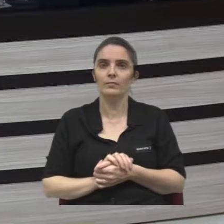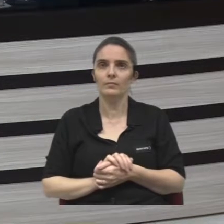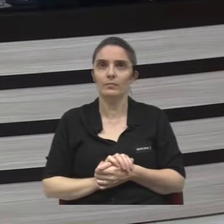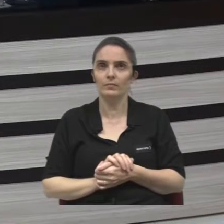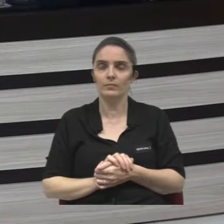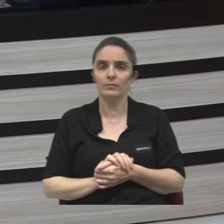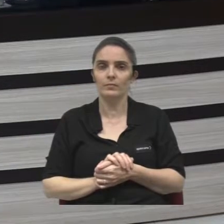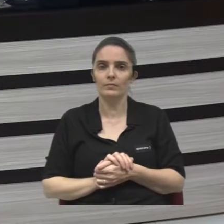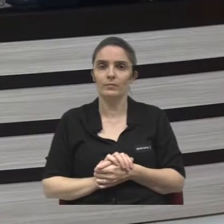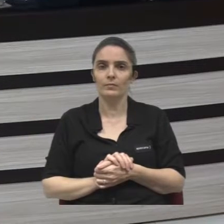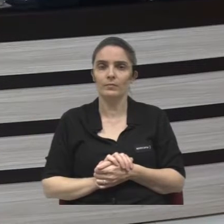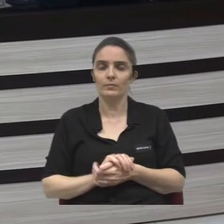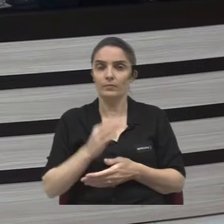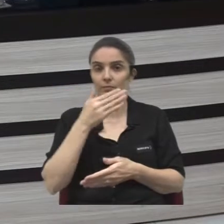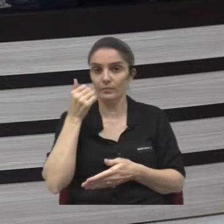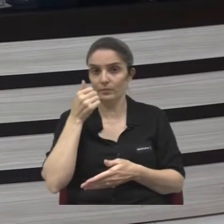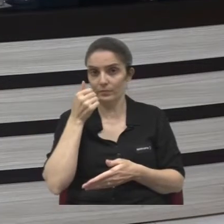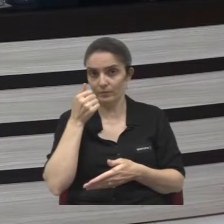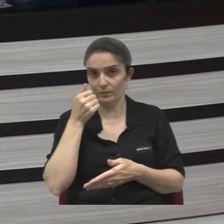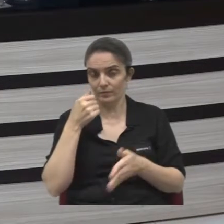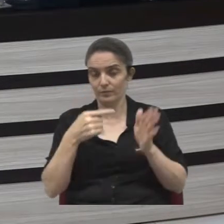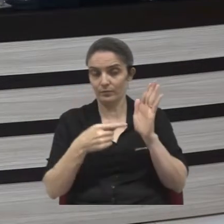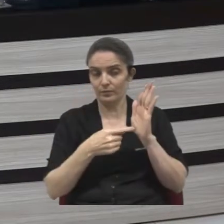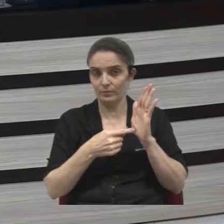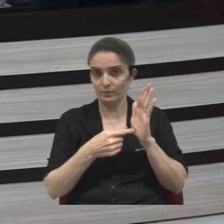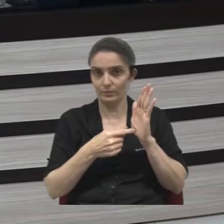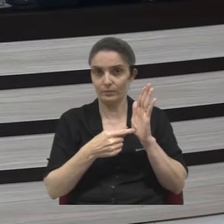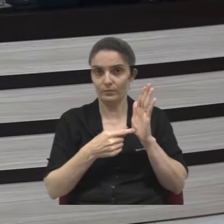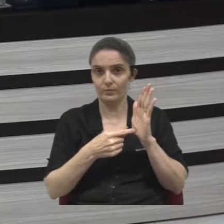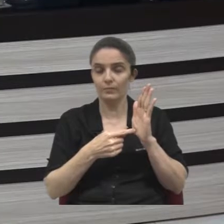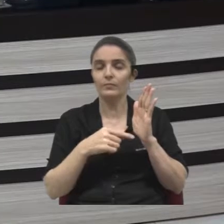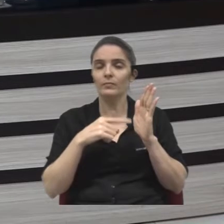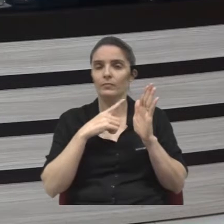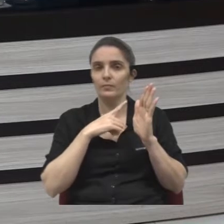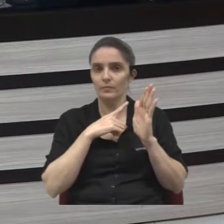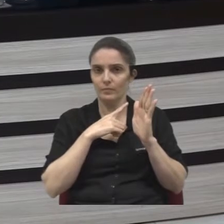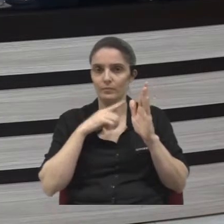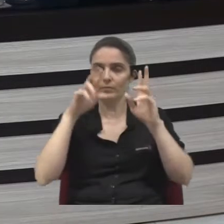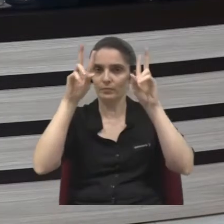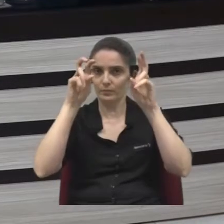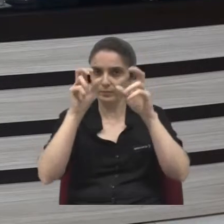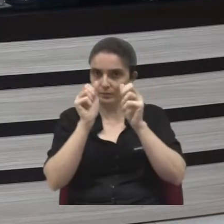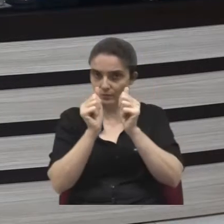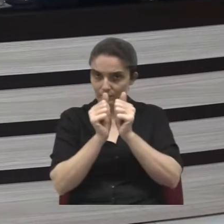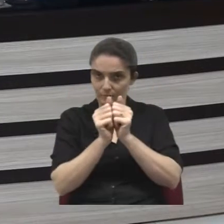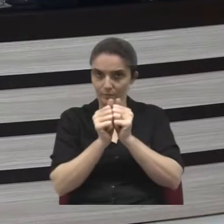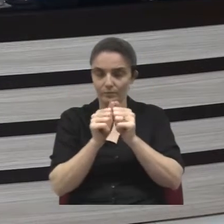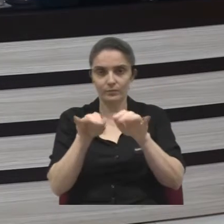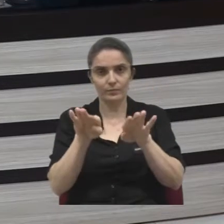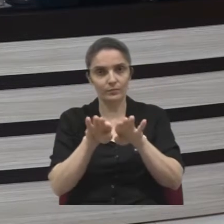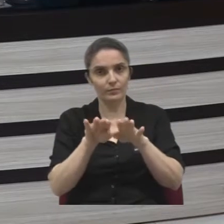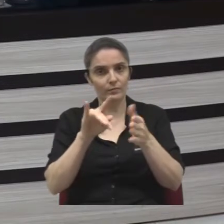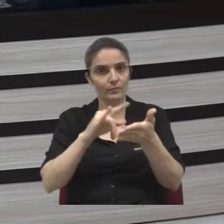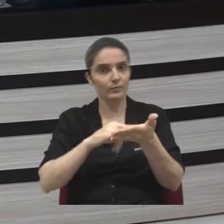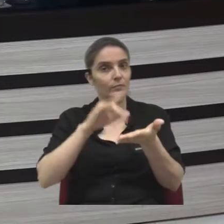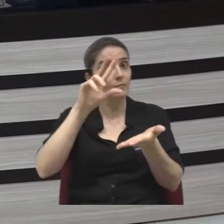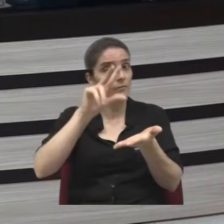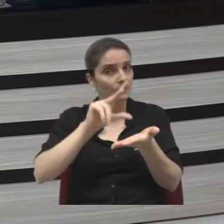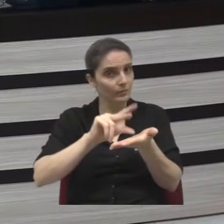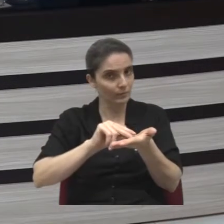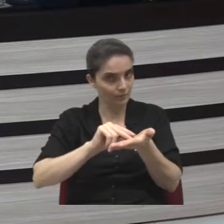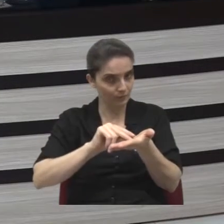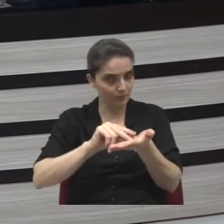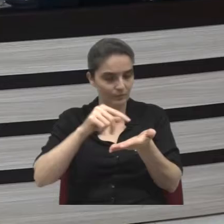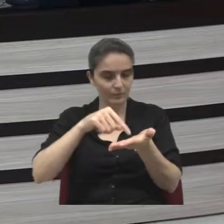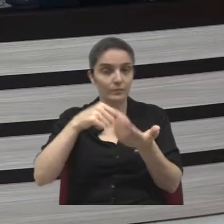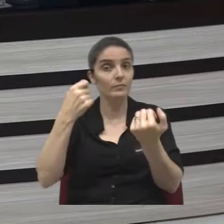Para melhor análise da proposta, encaminhamos a mensagem necessária à sua apresentação, bem como documentação anexa, no sentido de que a mesma